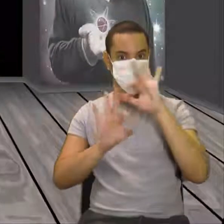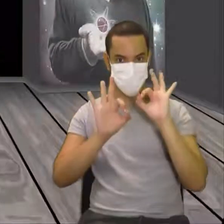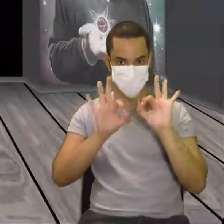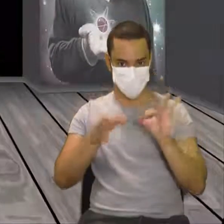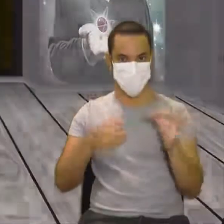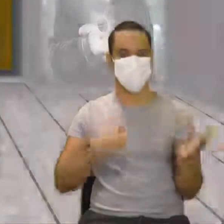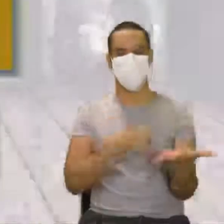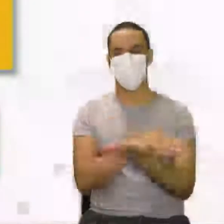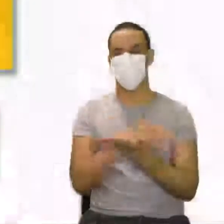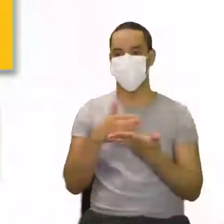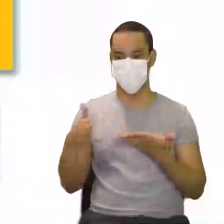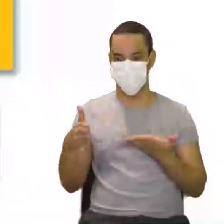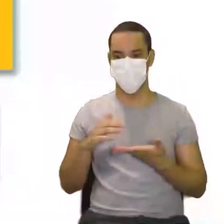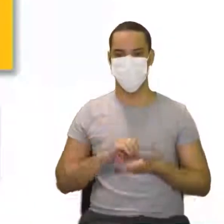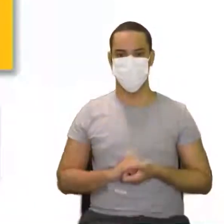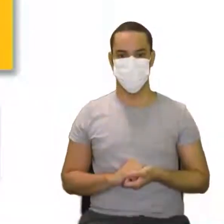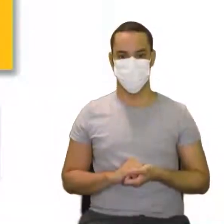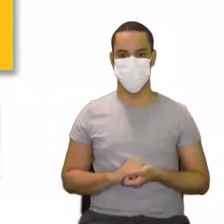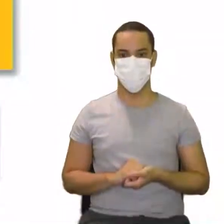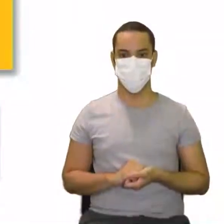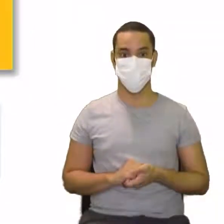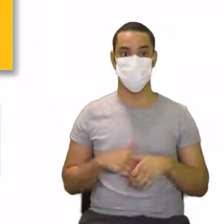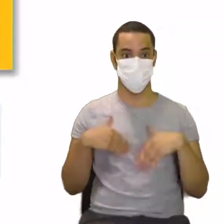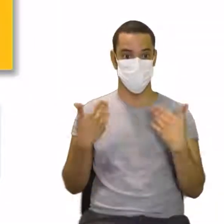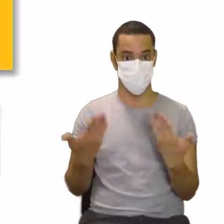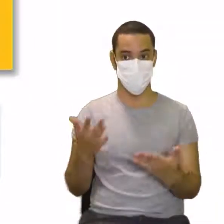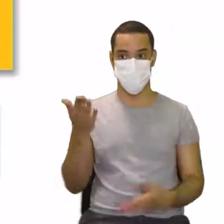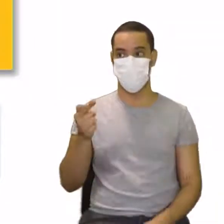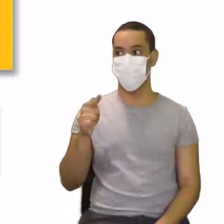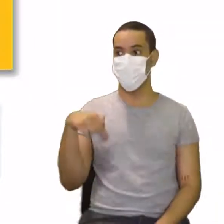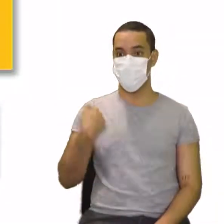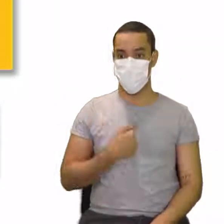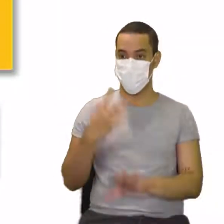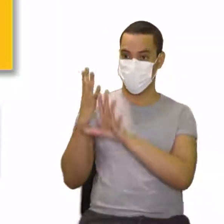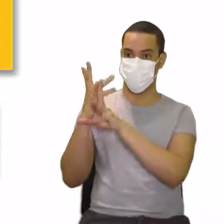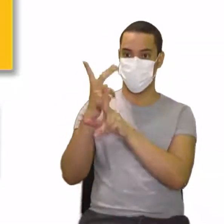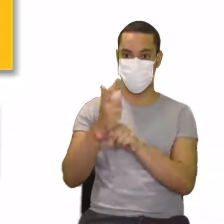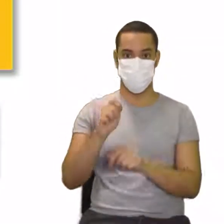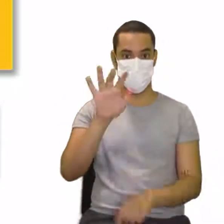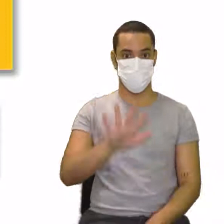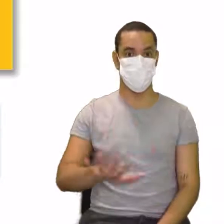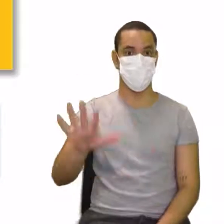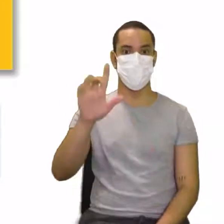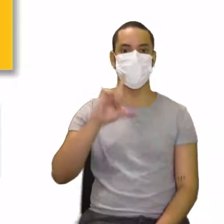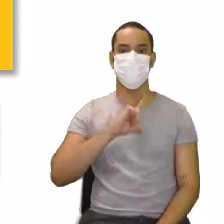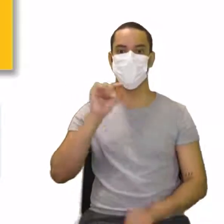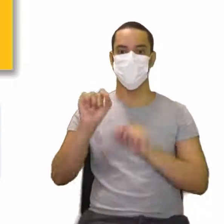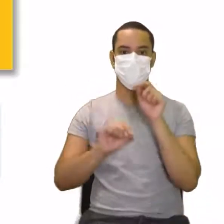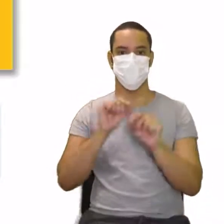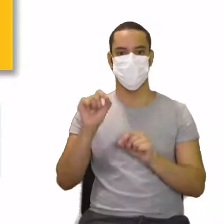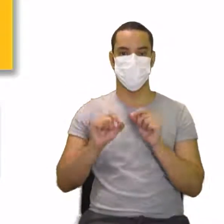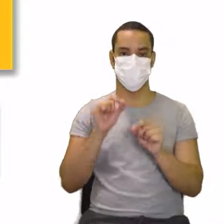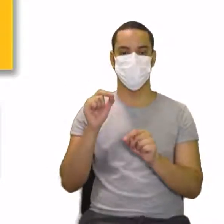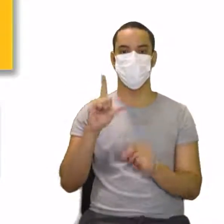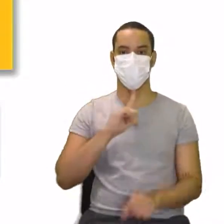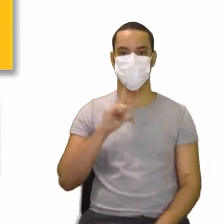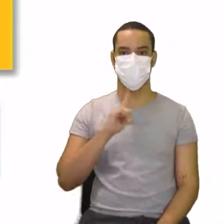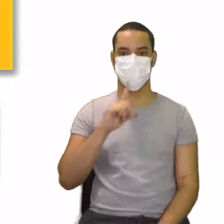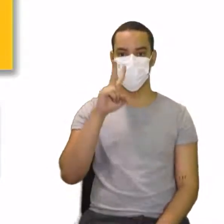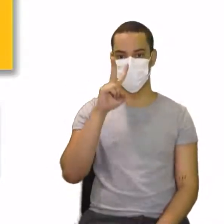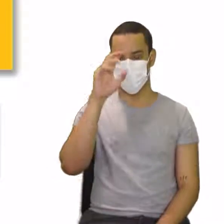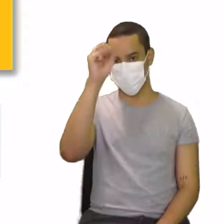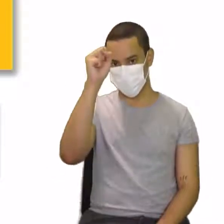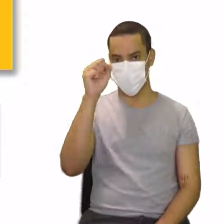vamos começar? Olha só, então aqui na nossa revisão geral da unidade 3, nós vamos falar de força